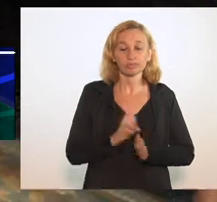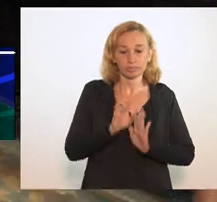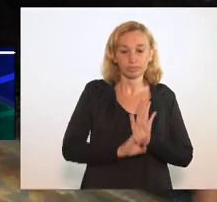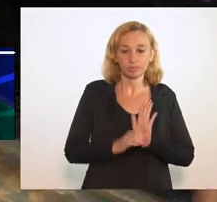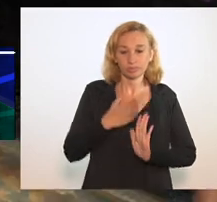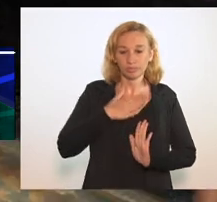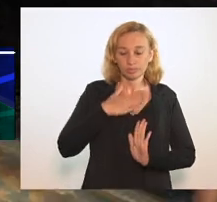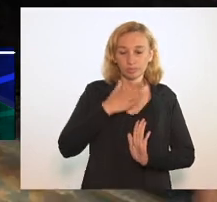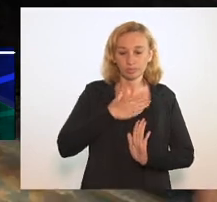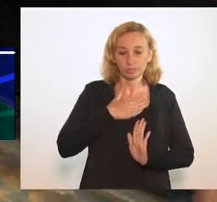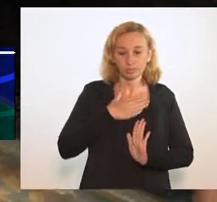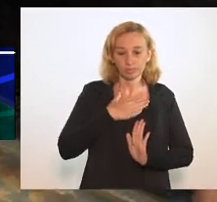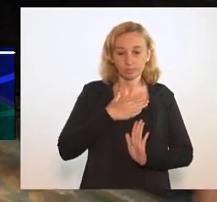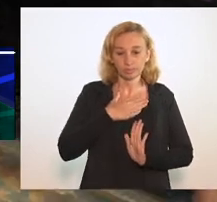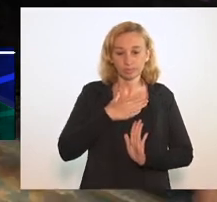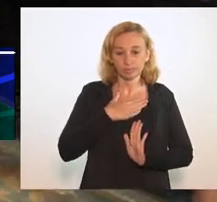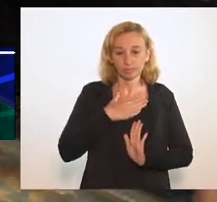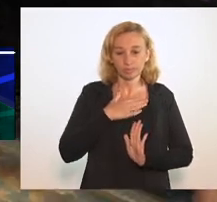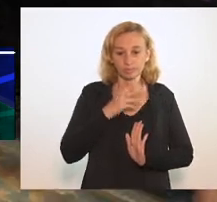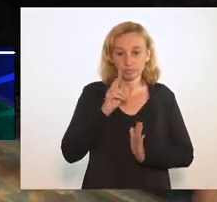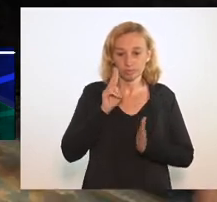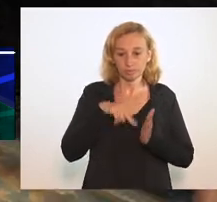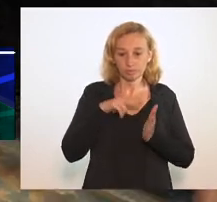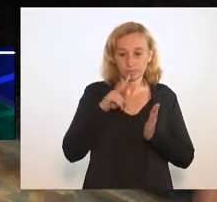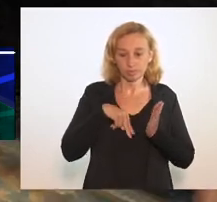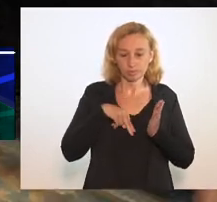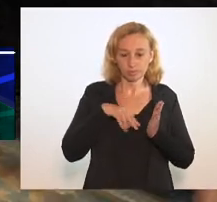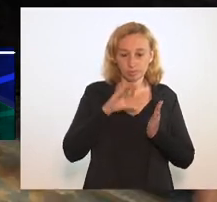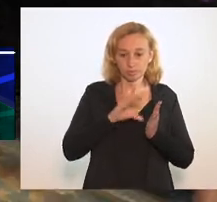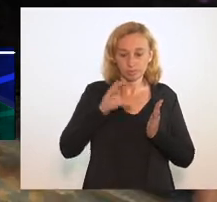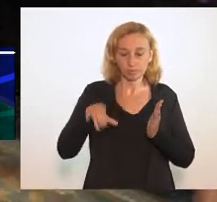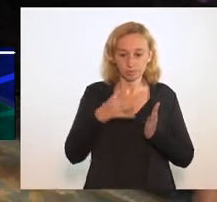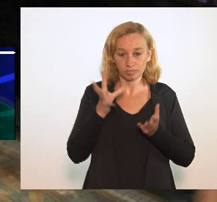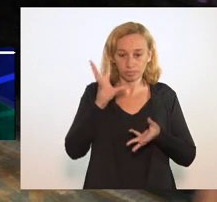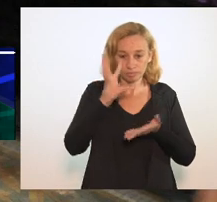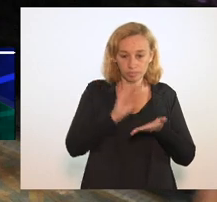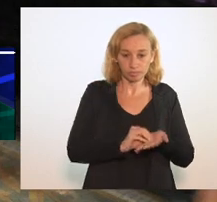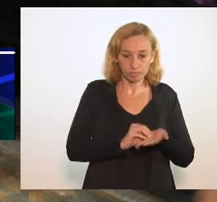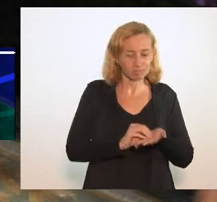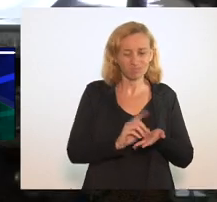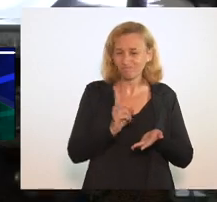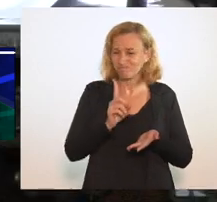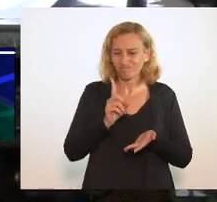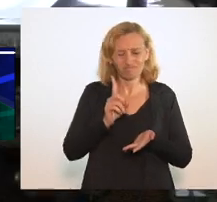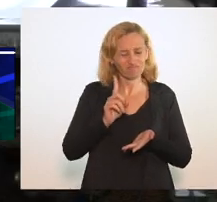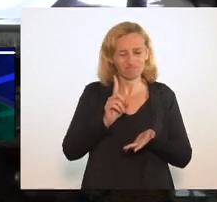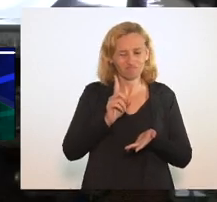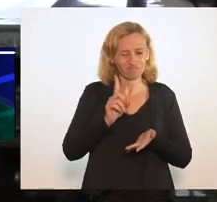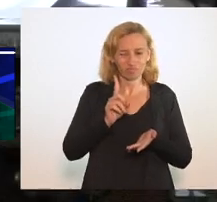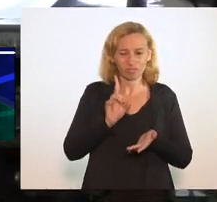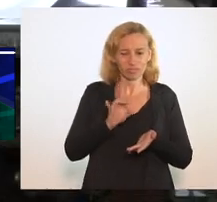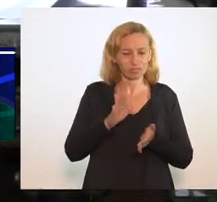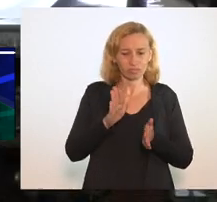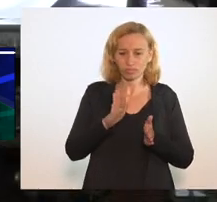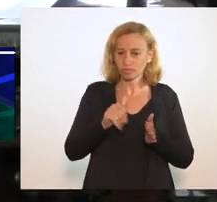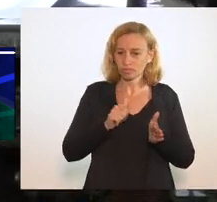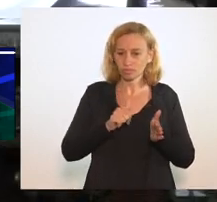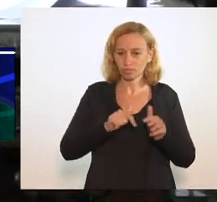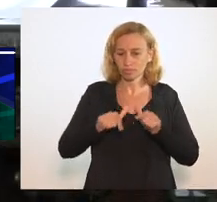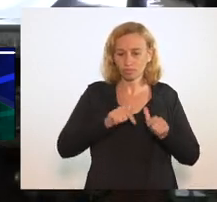minha, é o seguinte, vou até ler aqui se a CCJ quiser incorporar. Não, na verdade, olha só, só chamar os trabalhos à